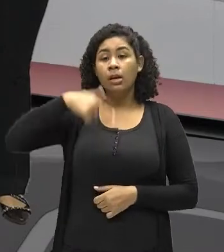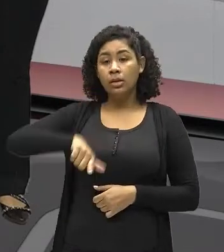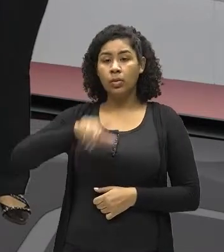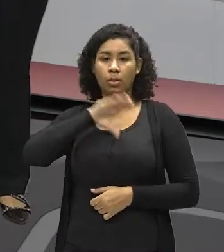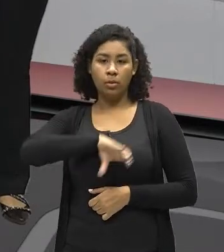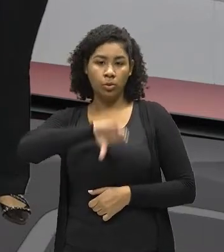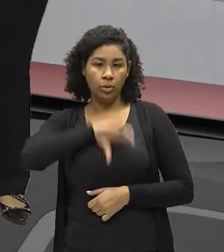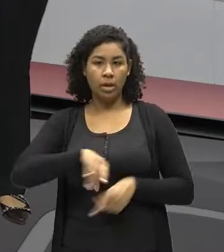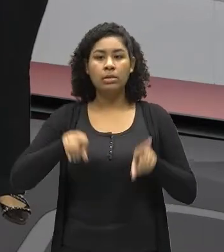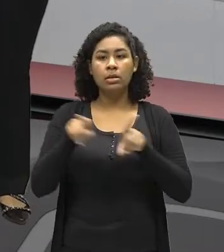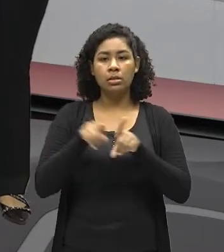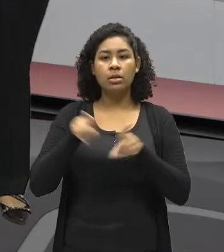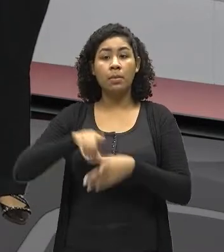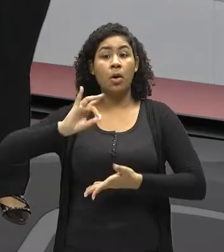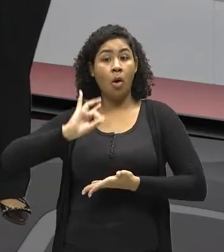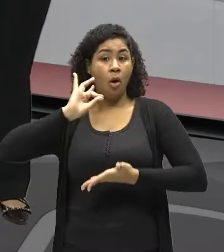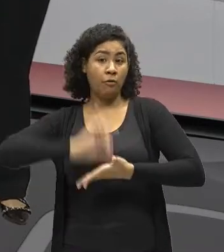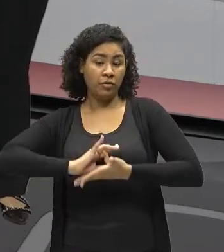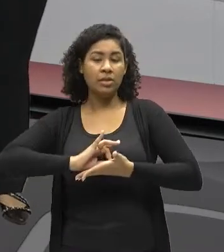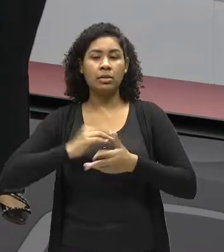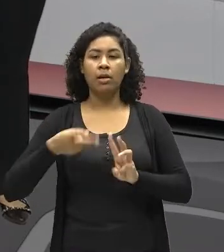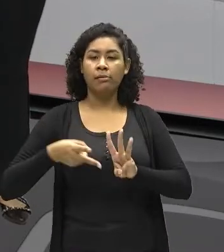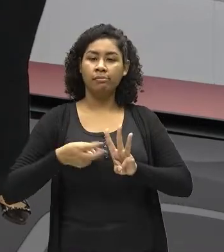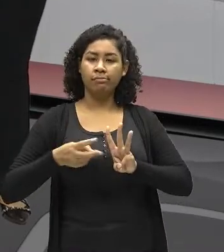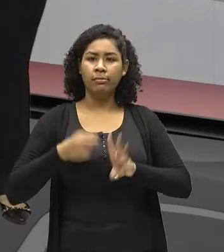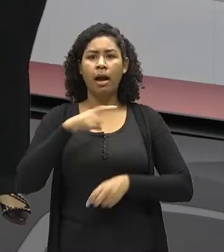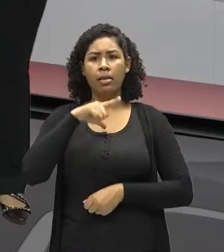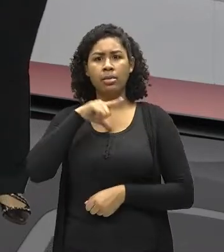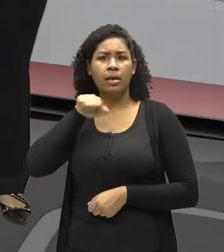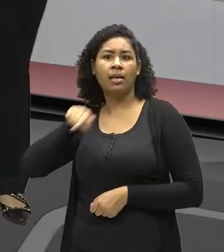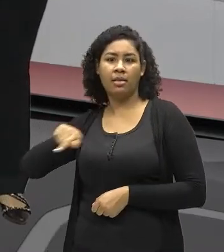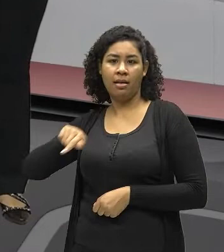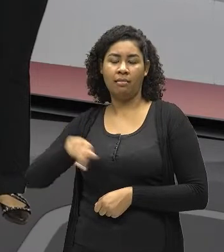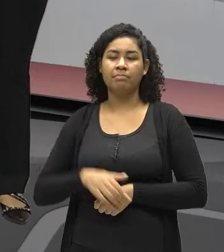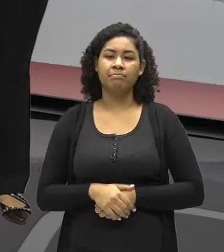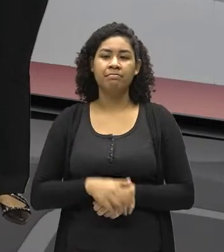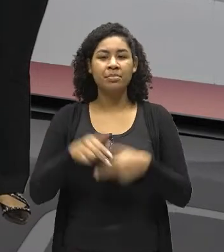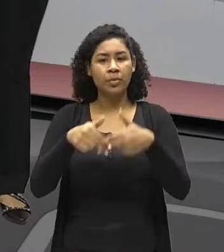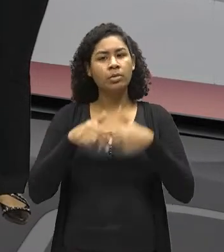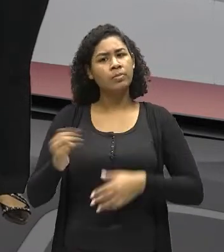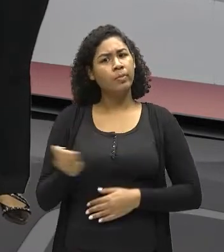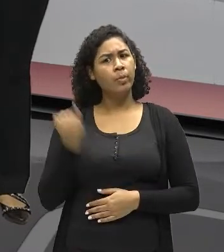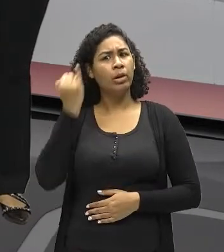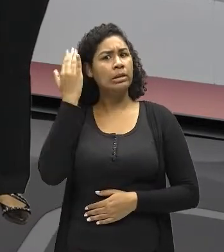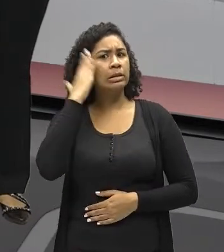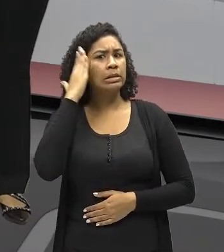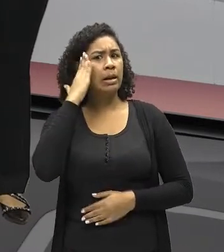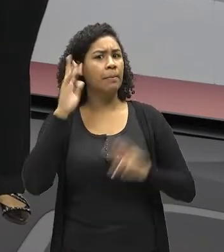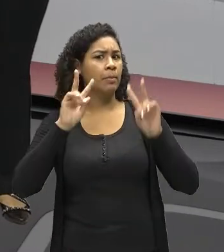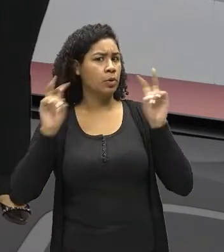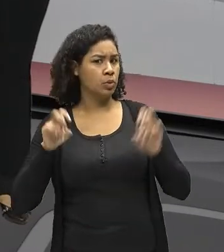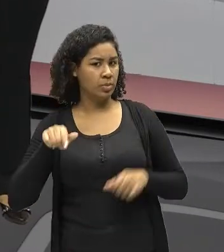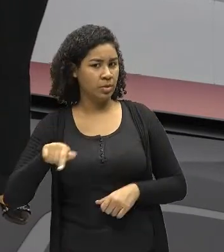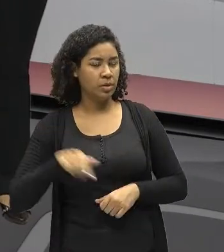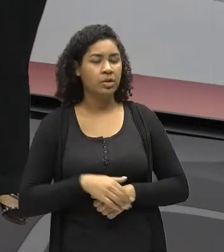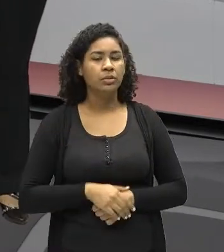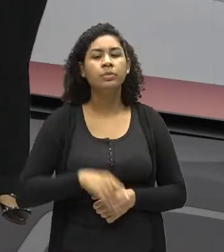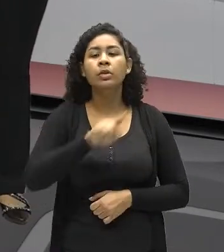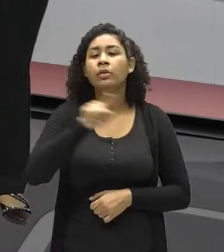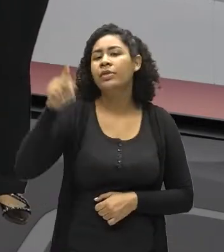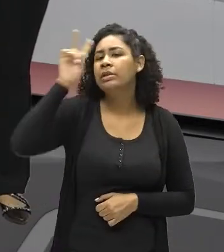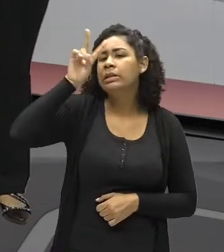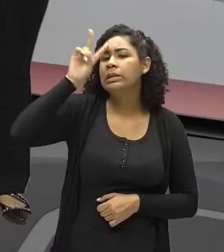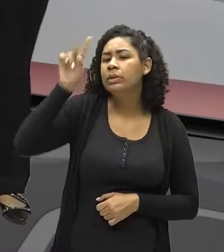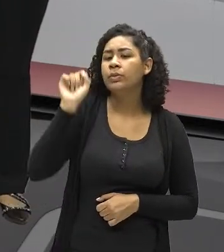indígenas. Então é importante que nós saibamos isso. Vocês devem lembrar também que nesse processo